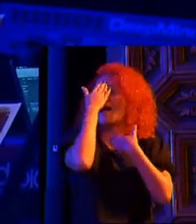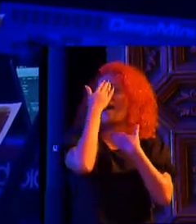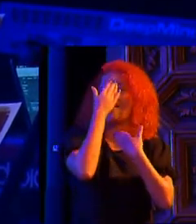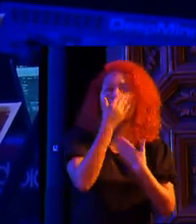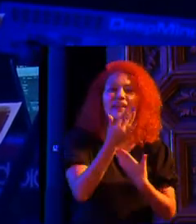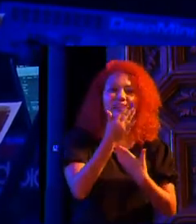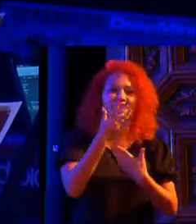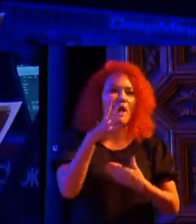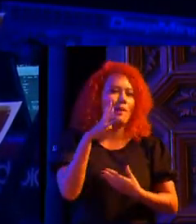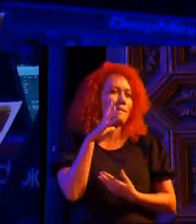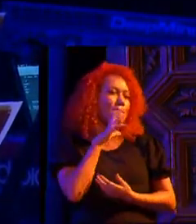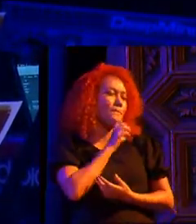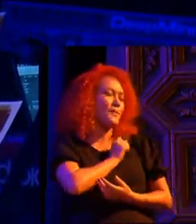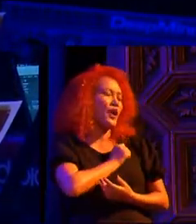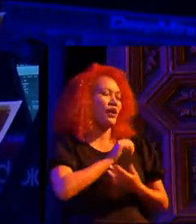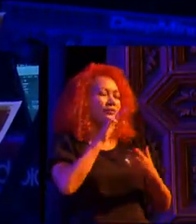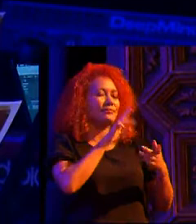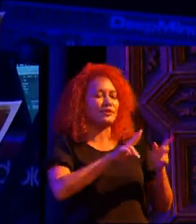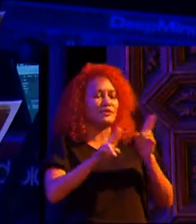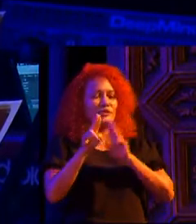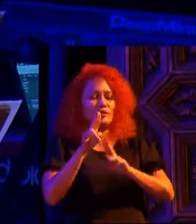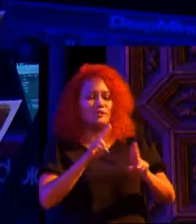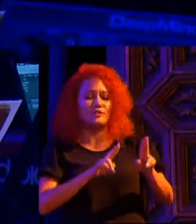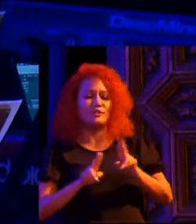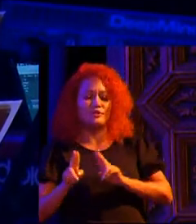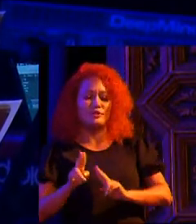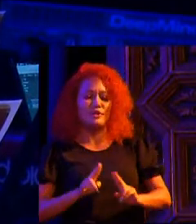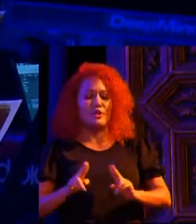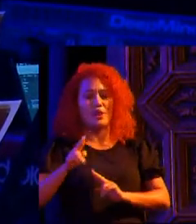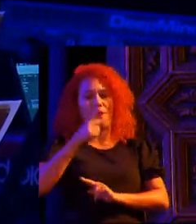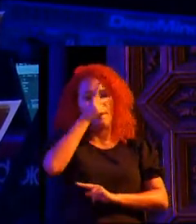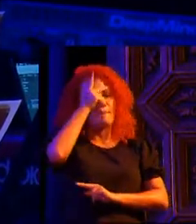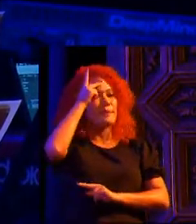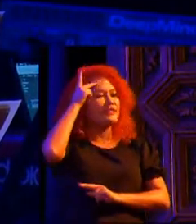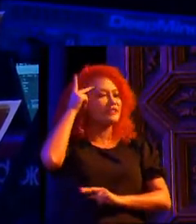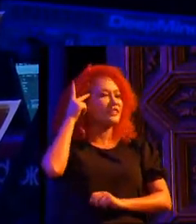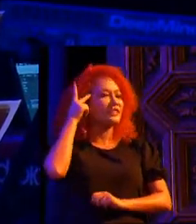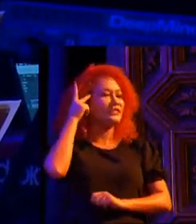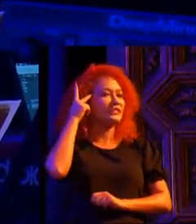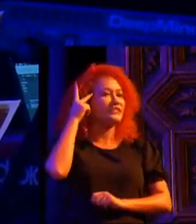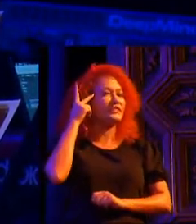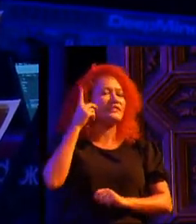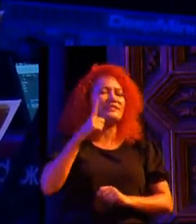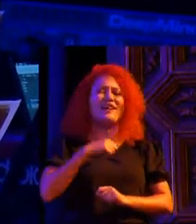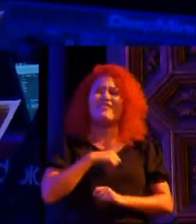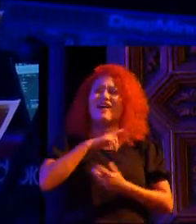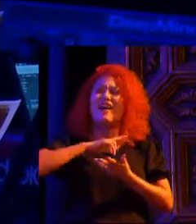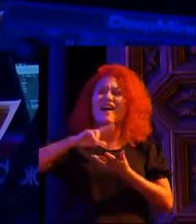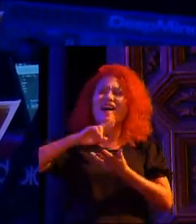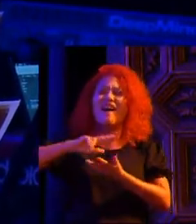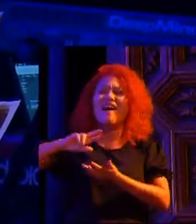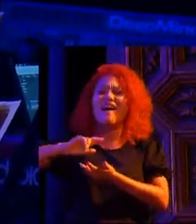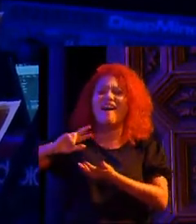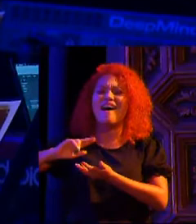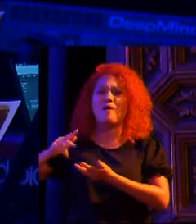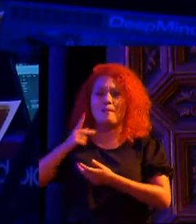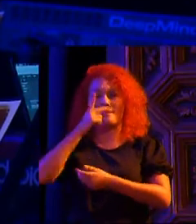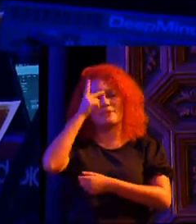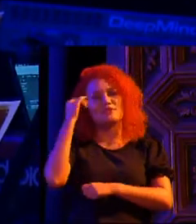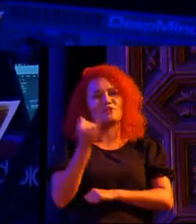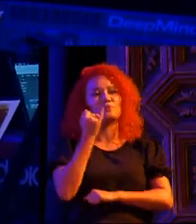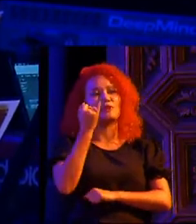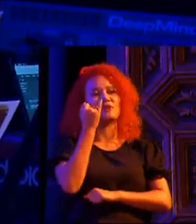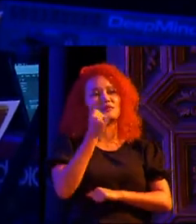amores como a Flávia, William, Otávio, Quequer, Igor, Lincoln, Tio Zé e muitas, muitas outras pessoas importantes nesse